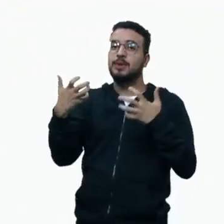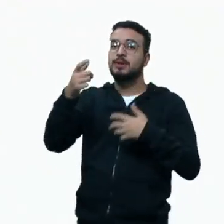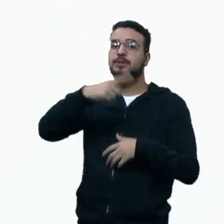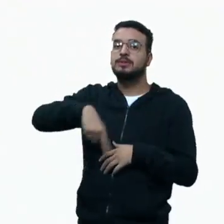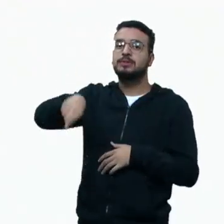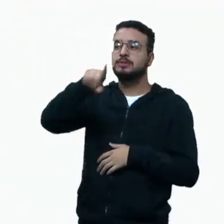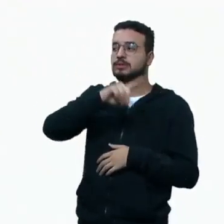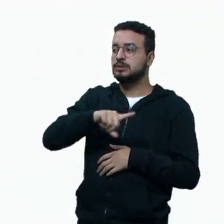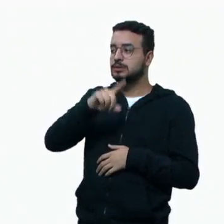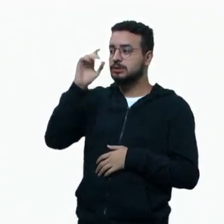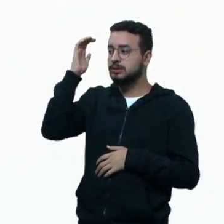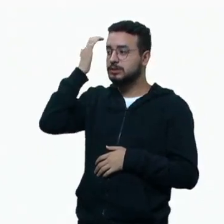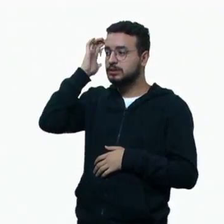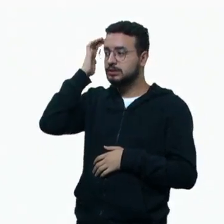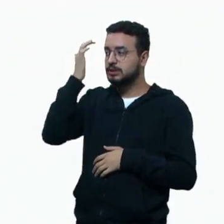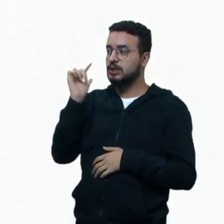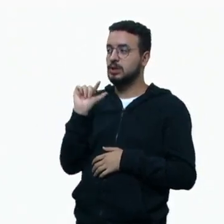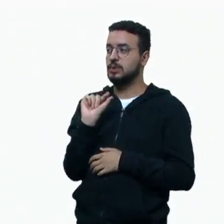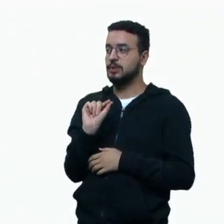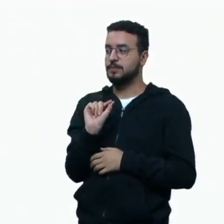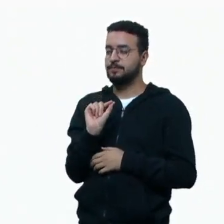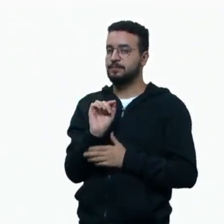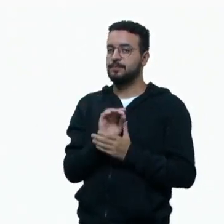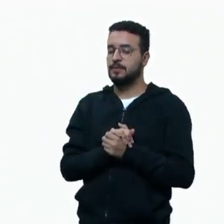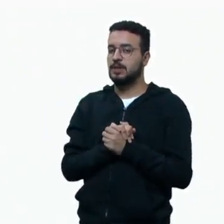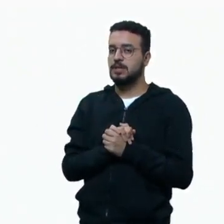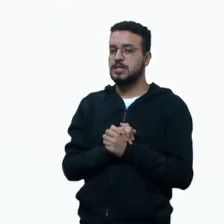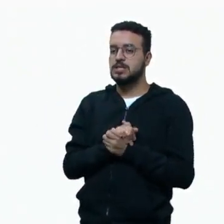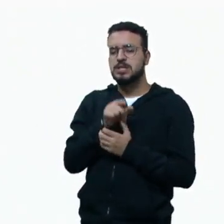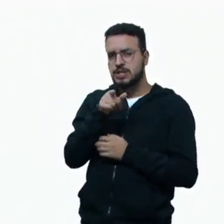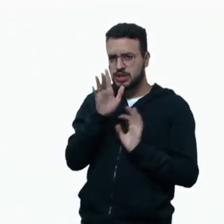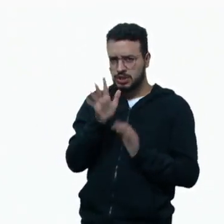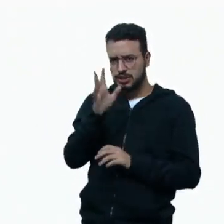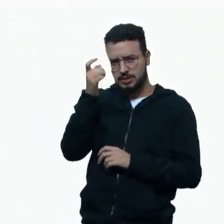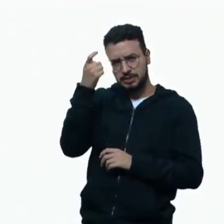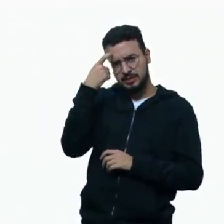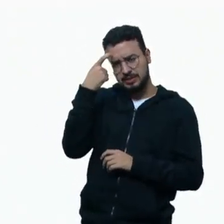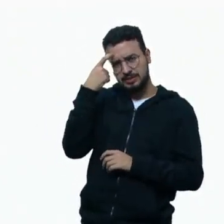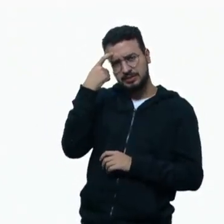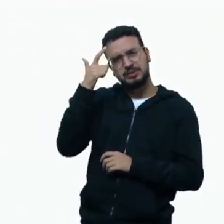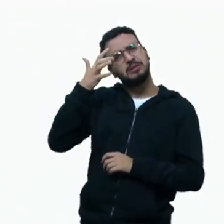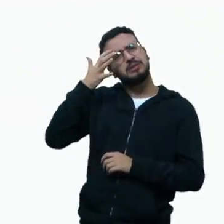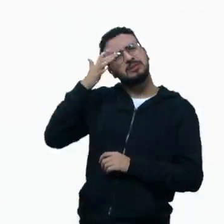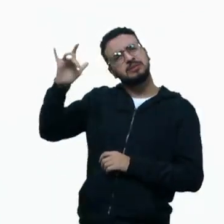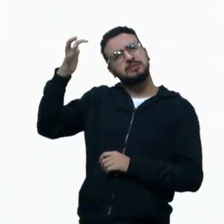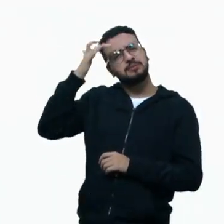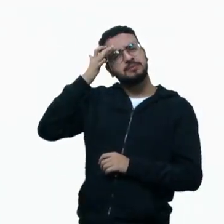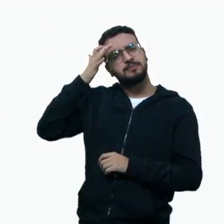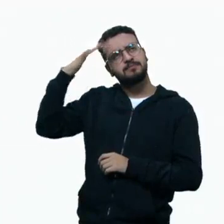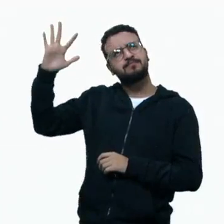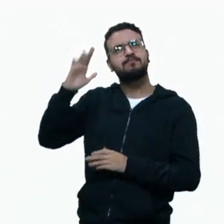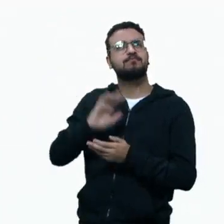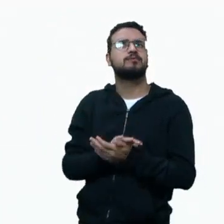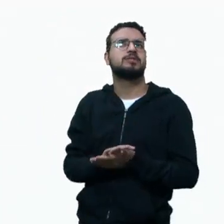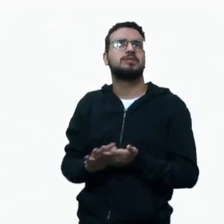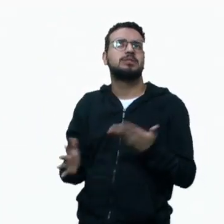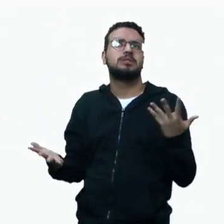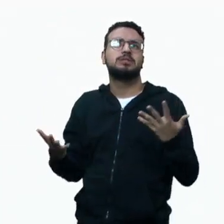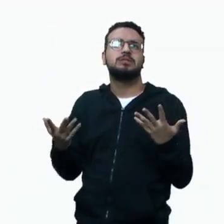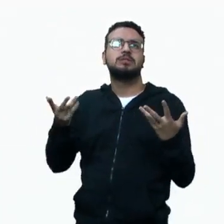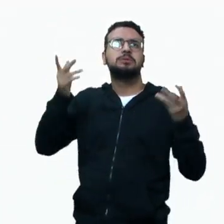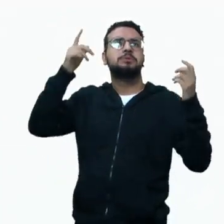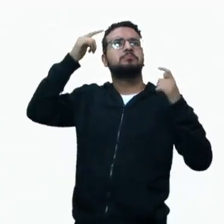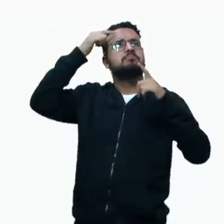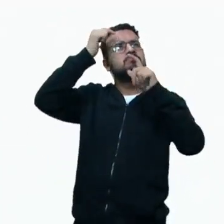envolve os lobos do cérebro. Você já pensou, quando você imagina alguma imagem,